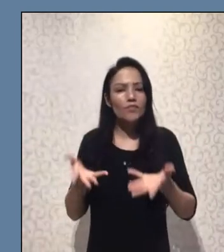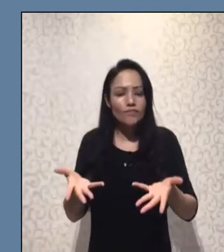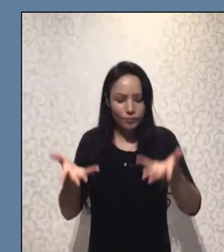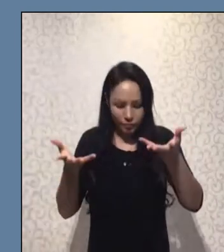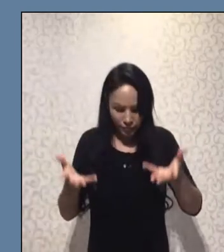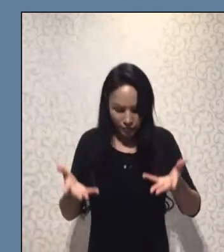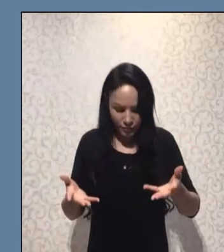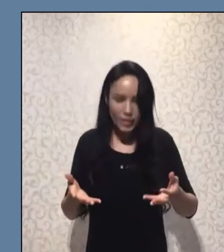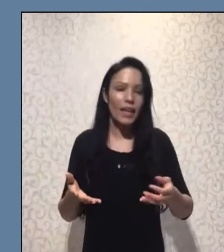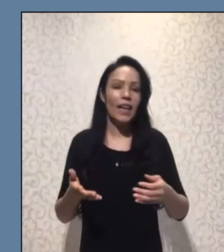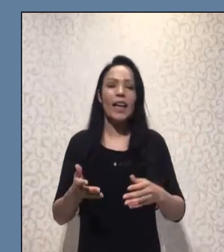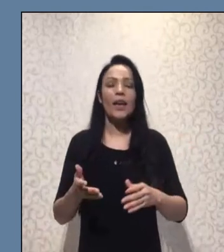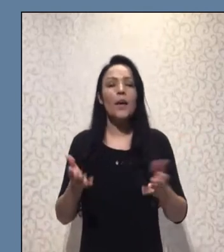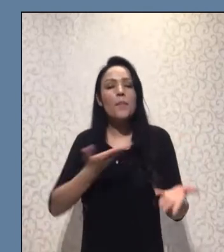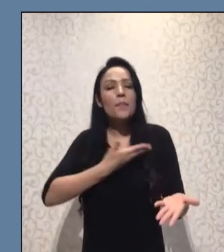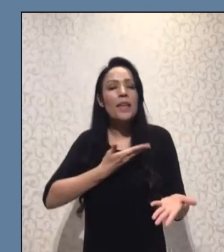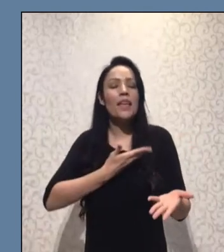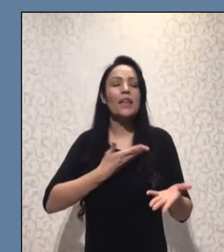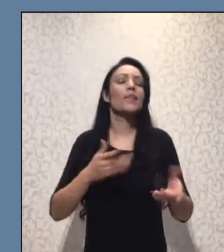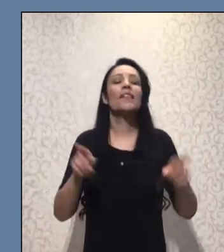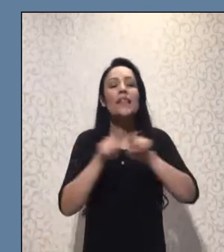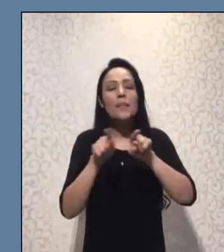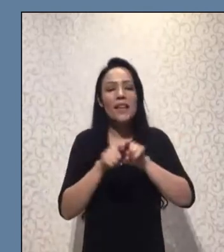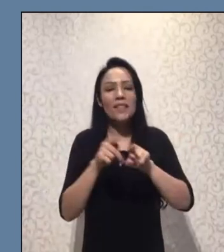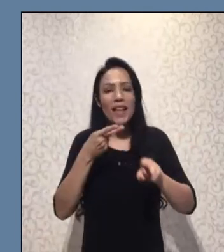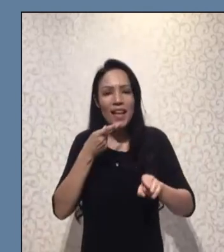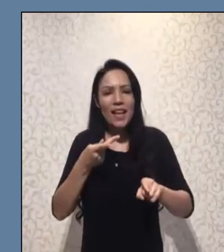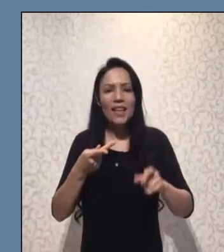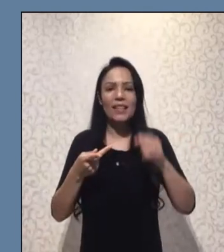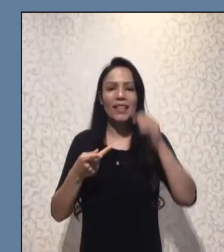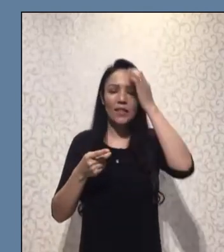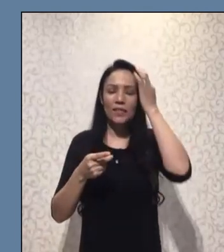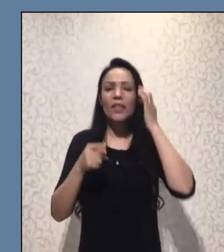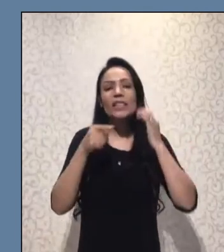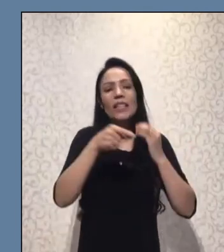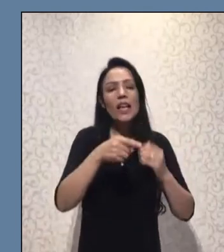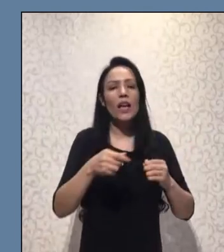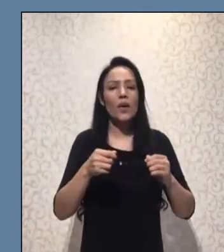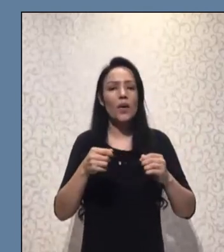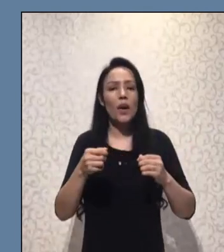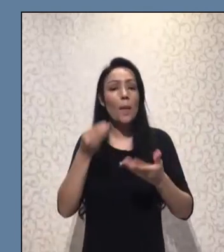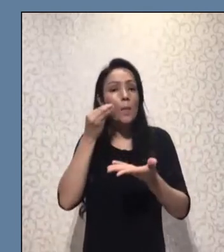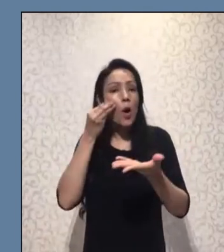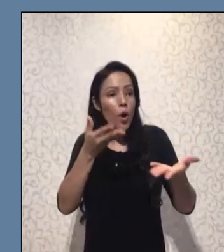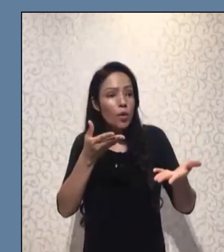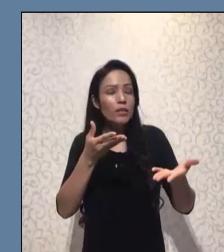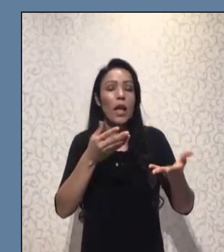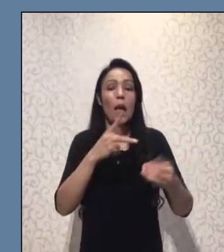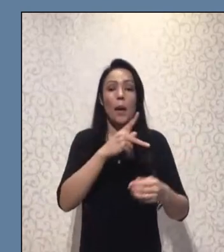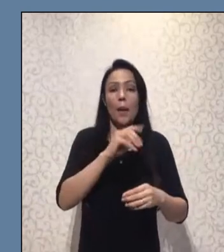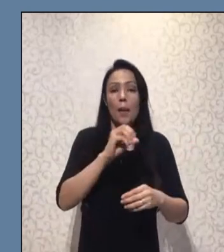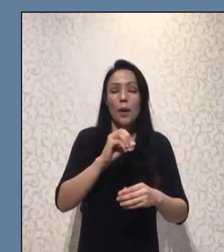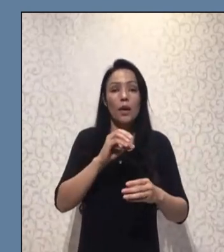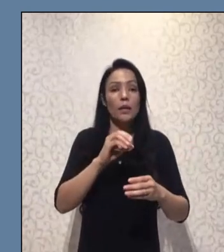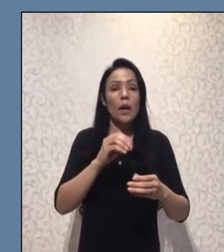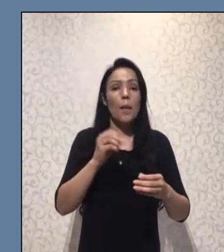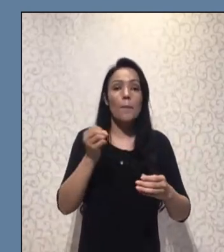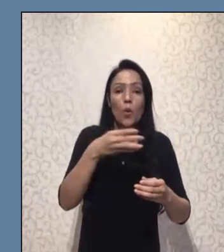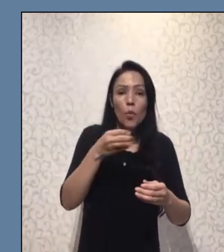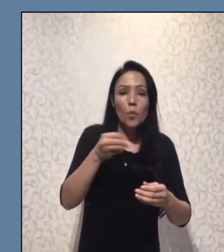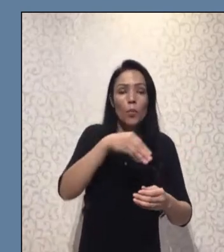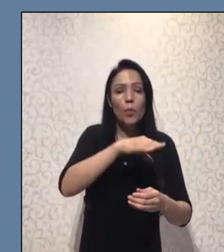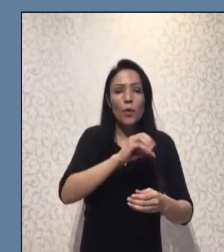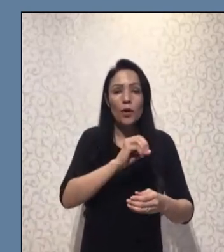não, você, numa exposição, você começa assim, os modernistas, depois os pós-modernistas,